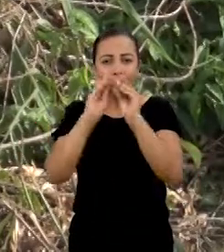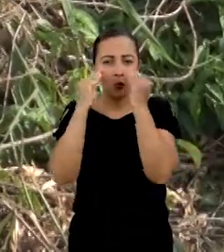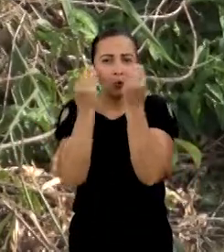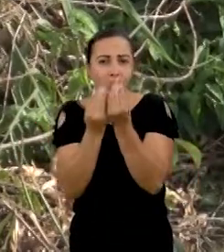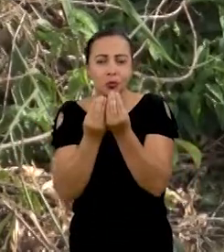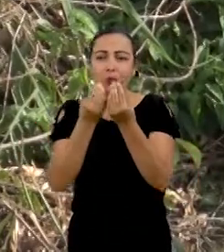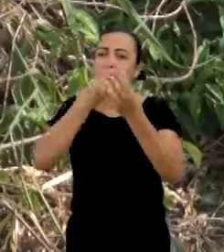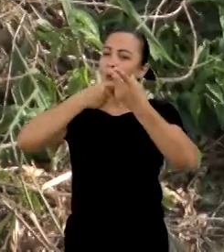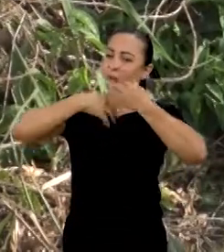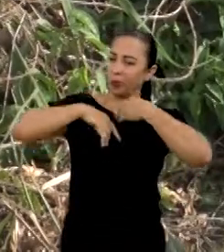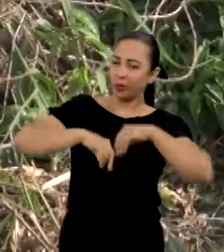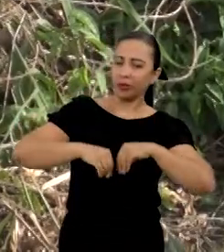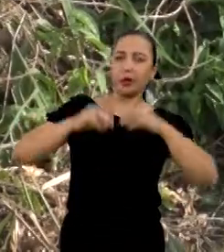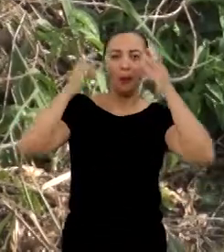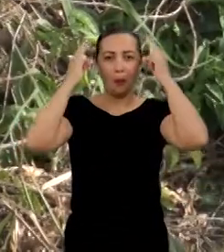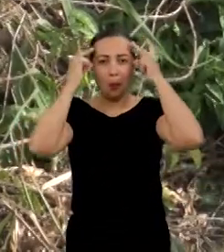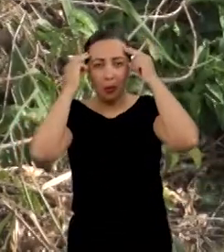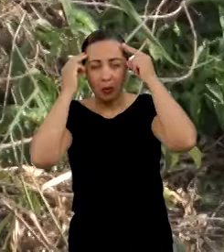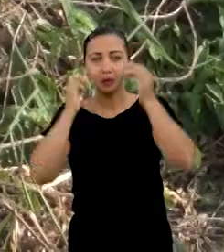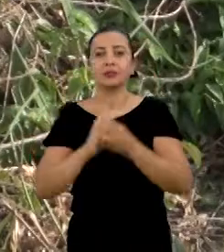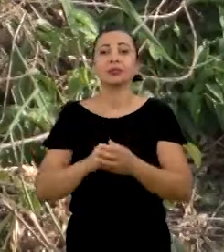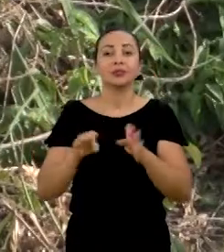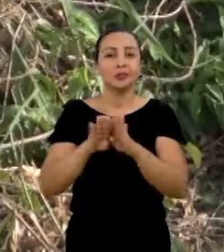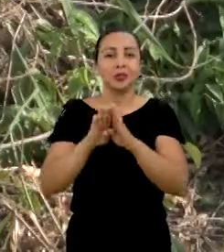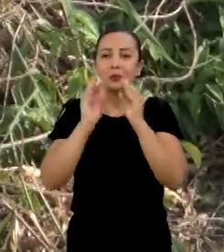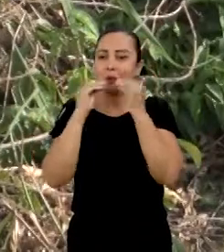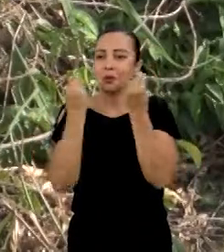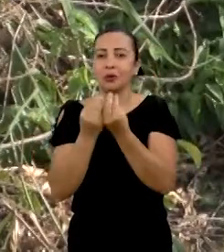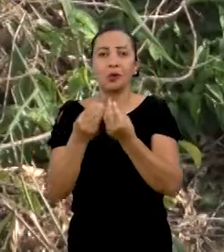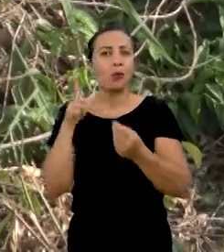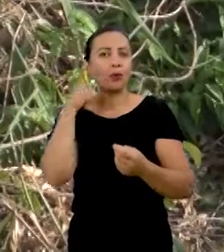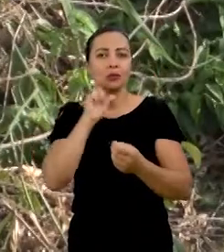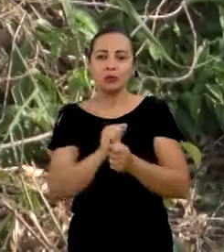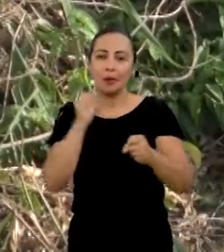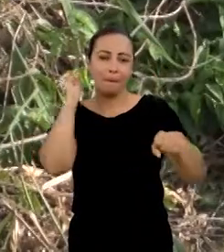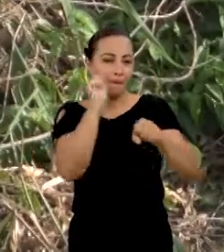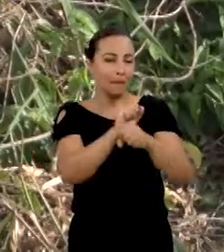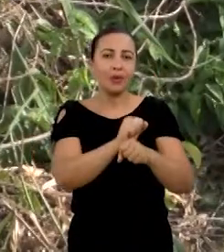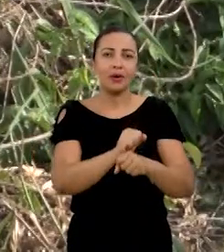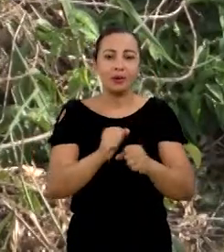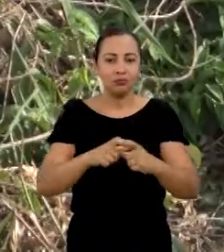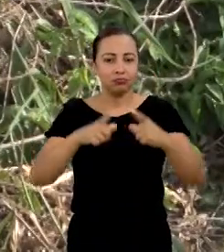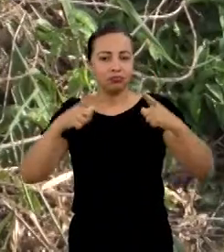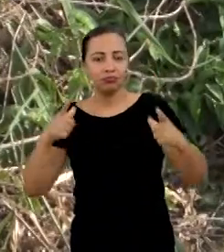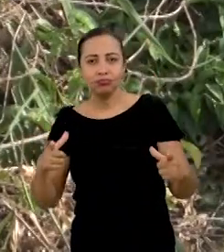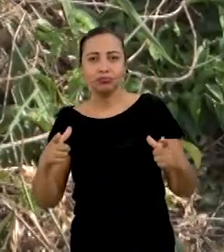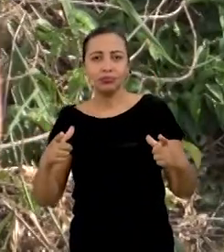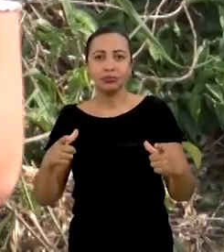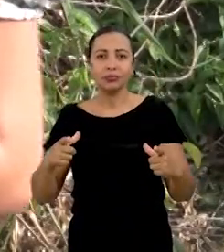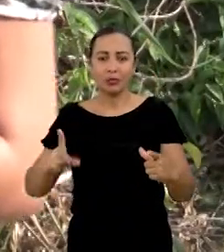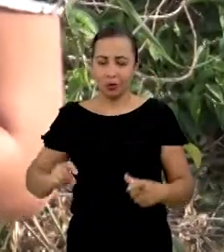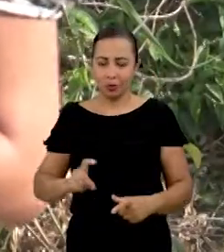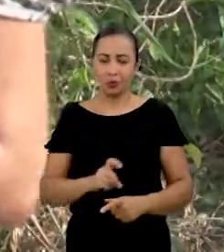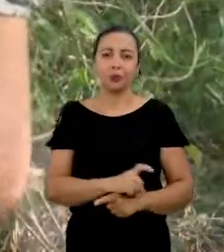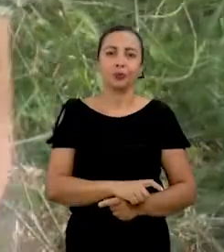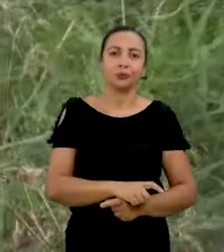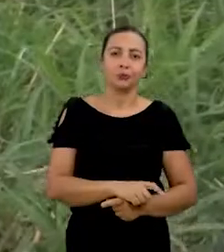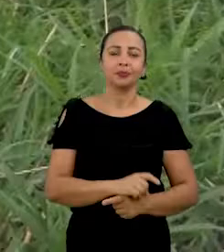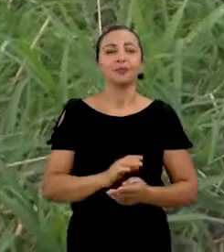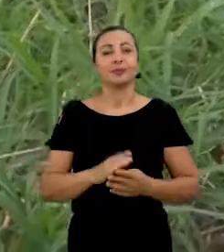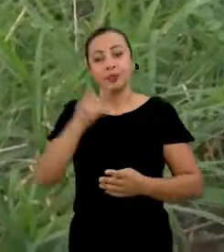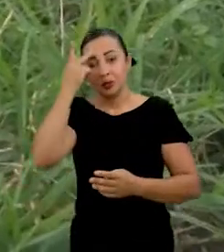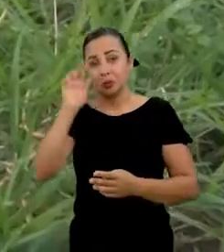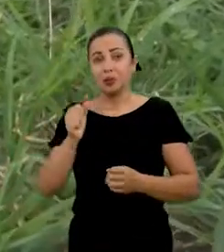são metabolizadas, e assim mesmo, essas substâncias conseguiram inibir o crescimento desses organismos. Para